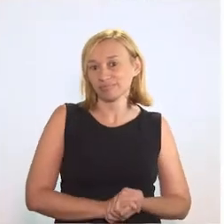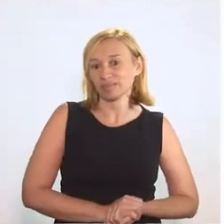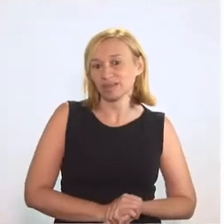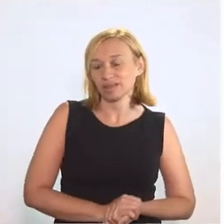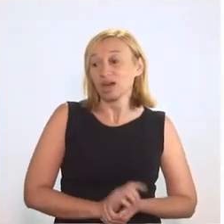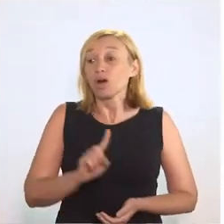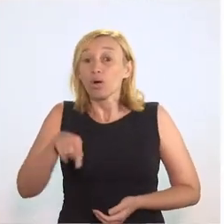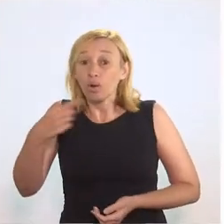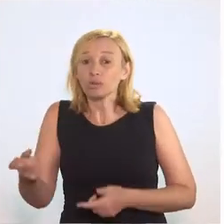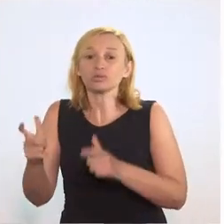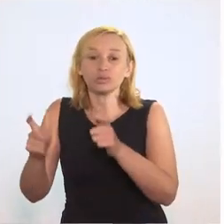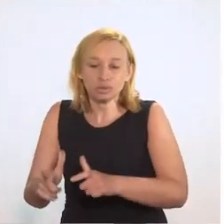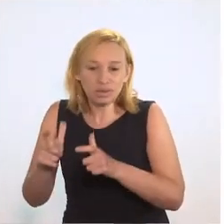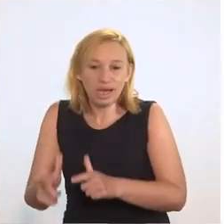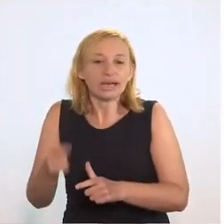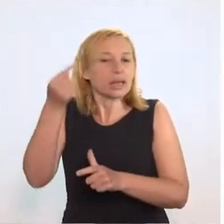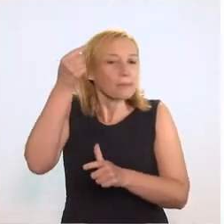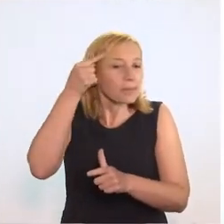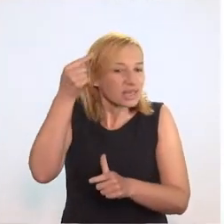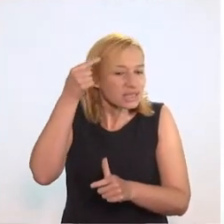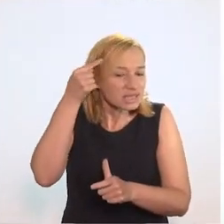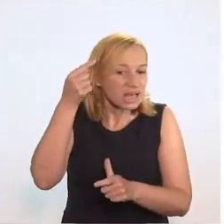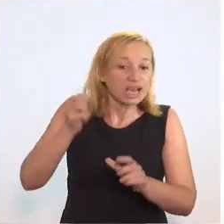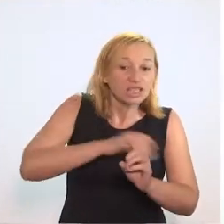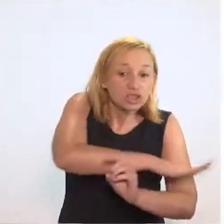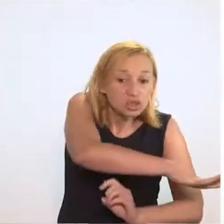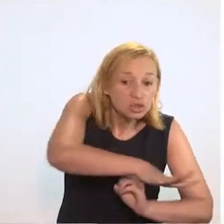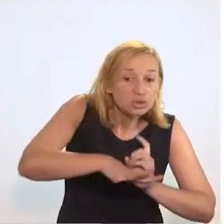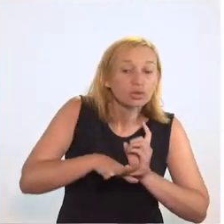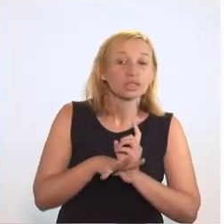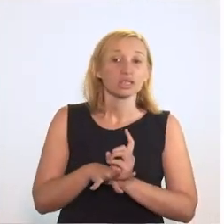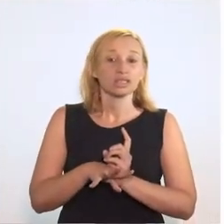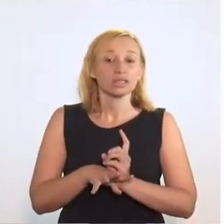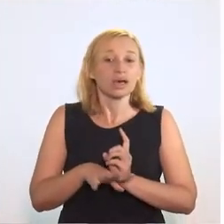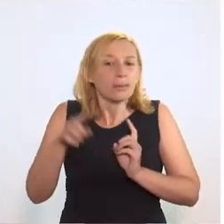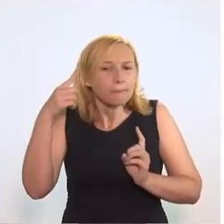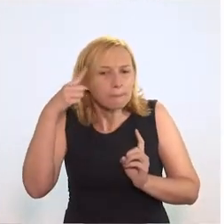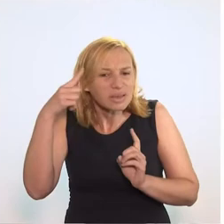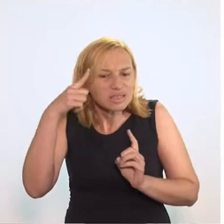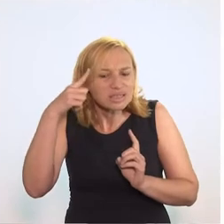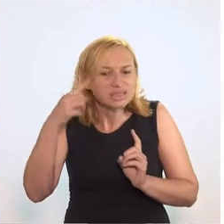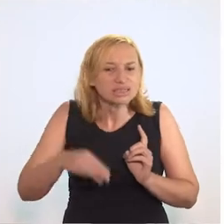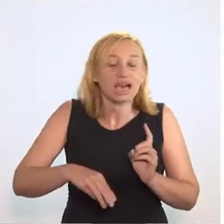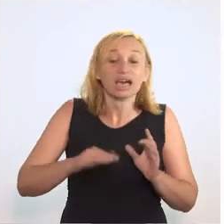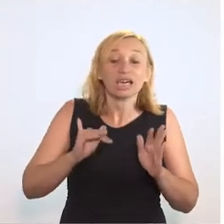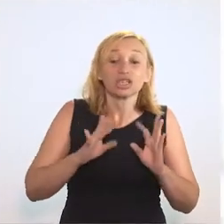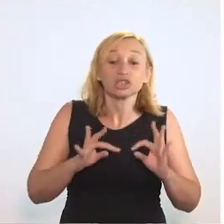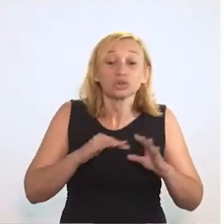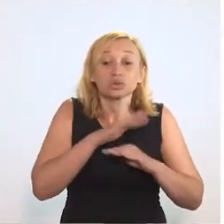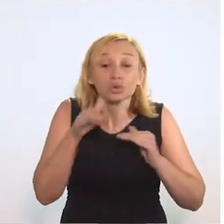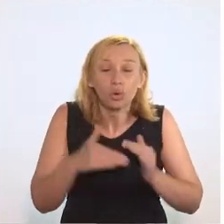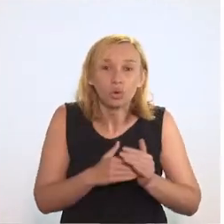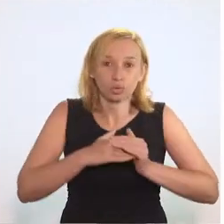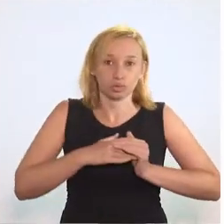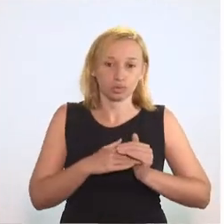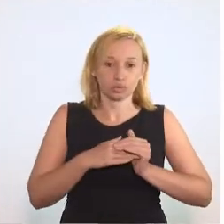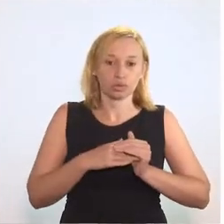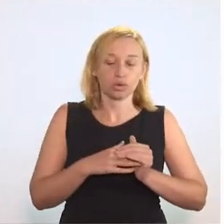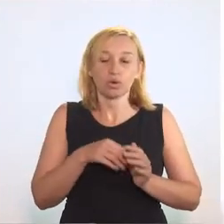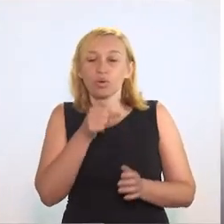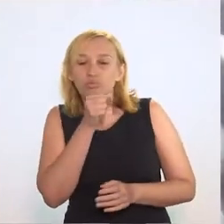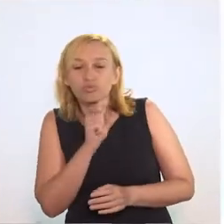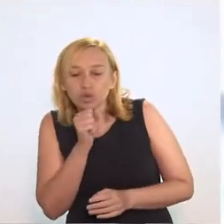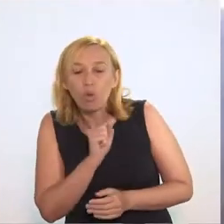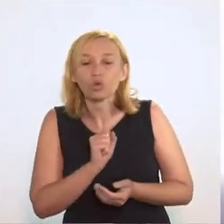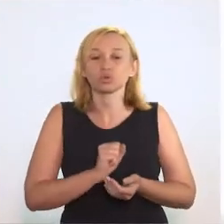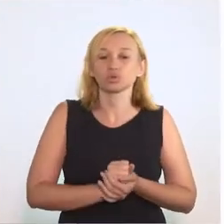dá. É outro lugar, é realmente repensar quem somos socialmente. É repensar quem a gente é num todo. Né? Da gente